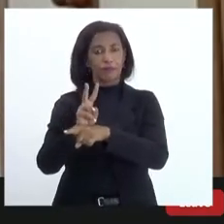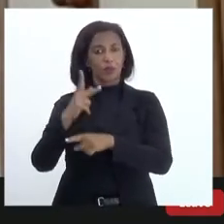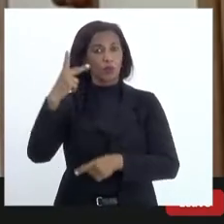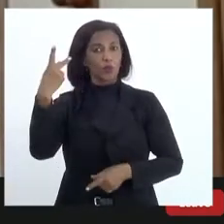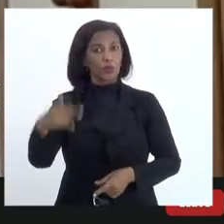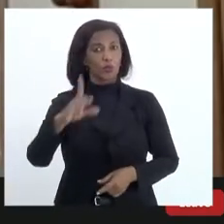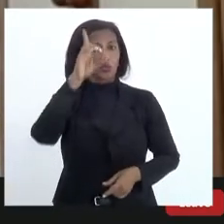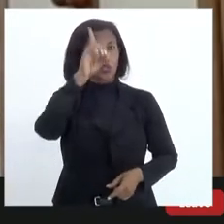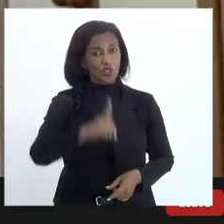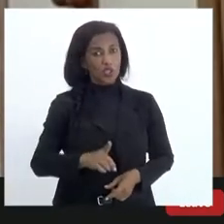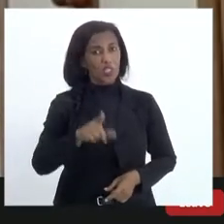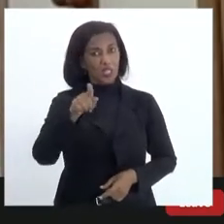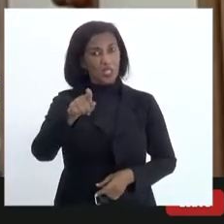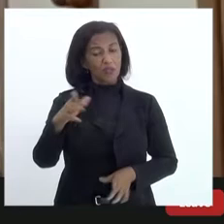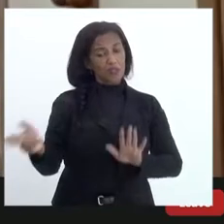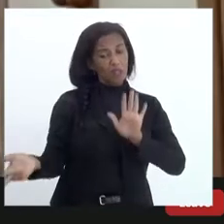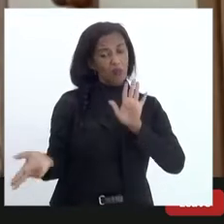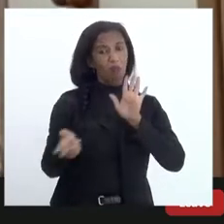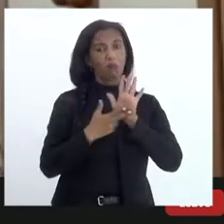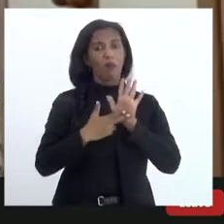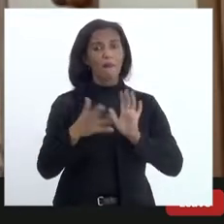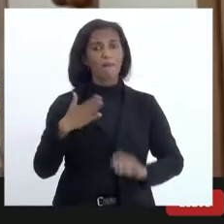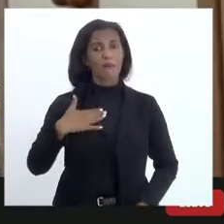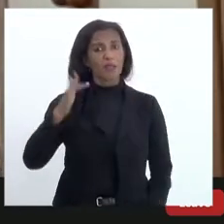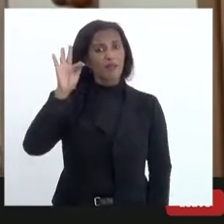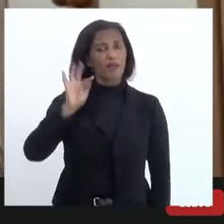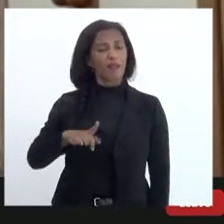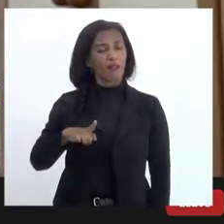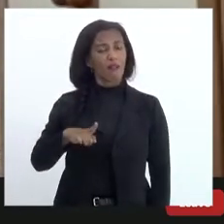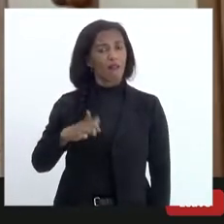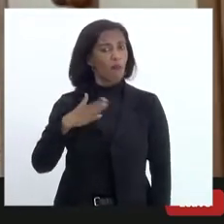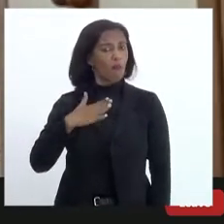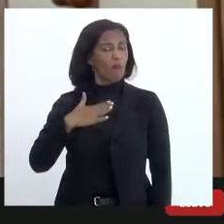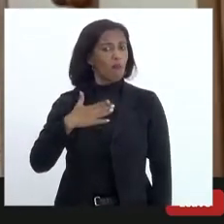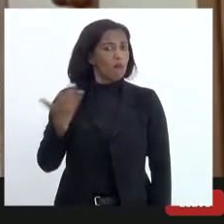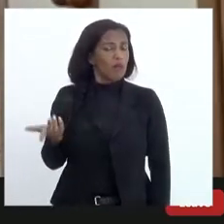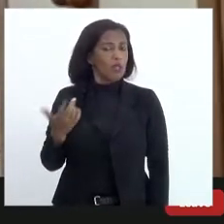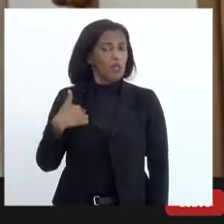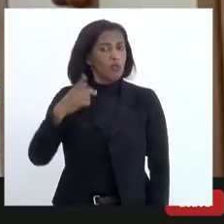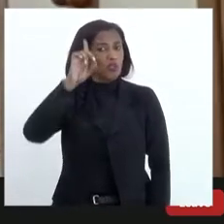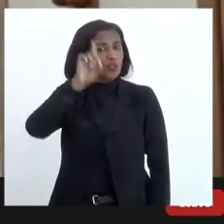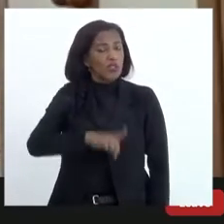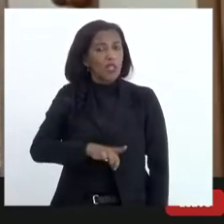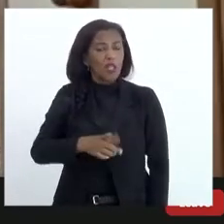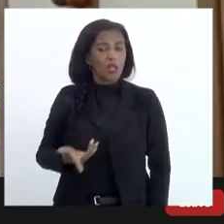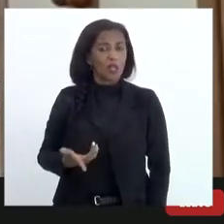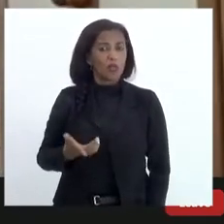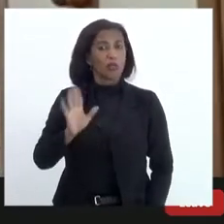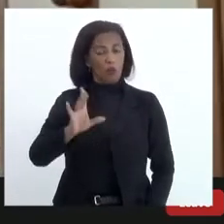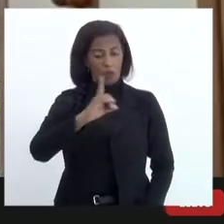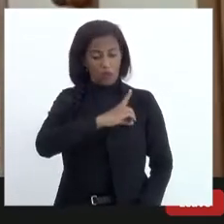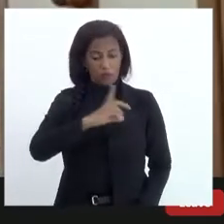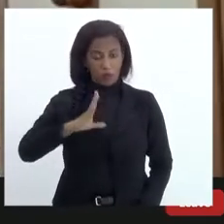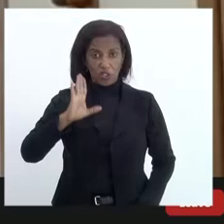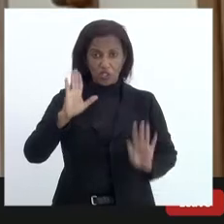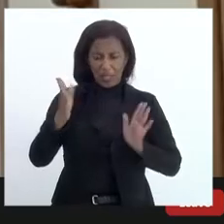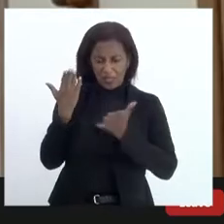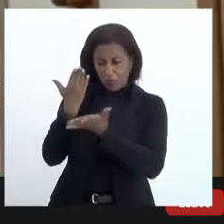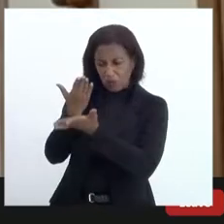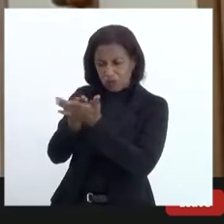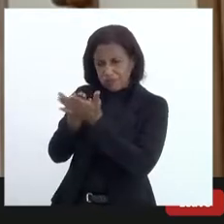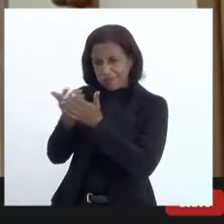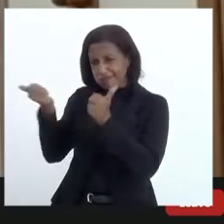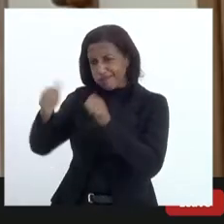o direito de você professar a sua fé. Então, a Defensoria tem estudado já há algum tempo essa